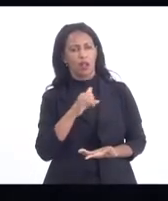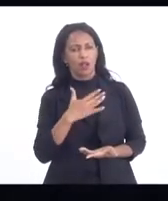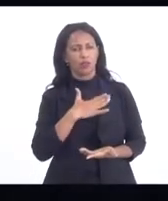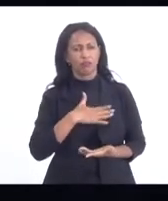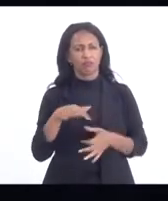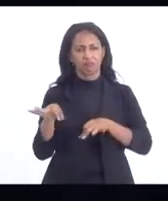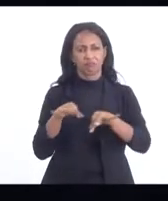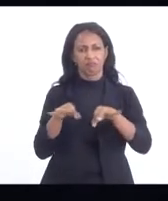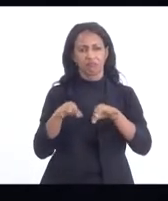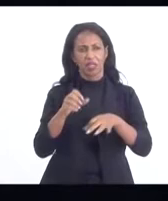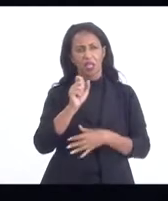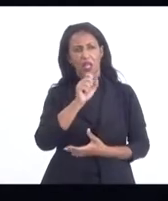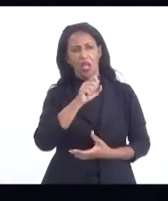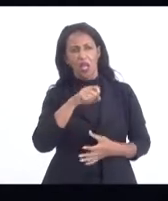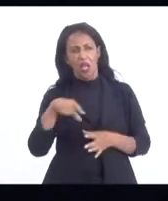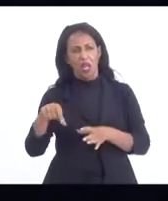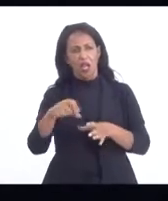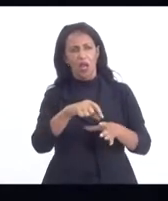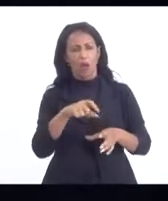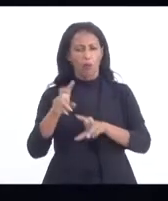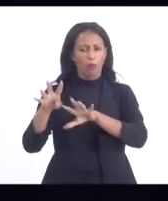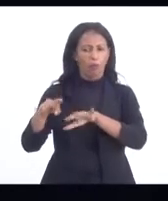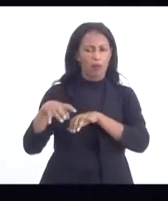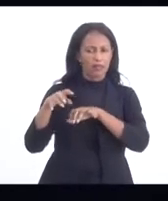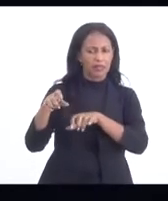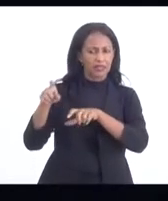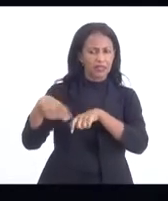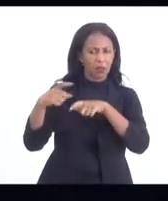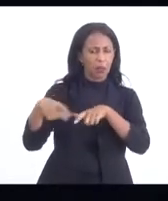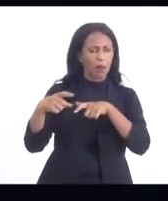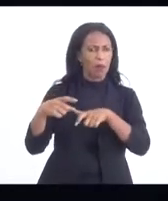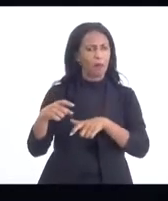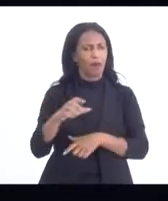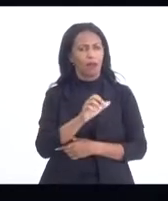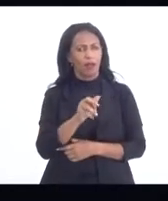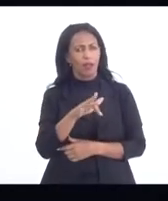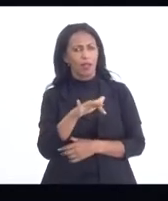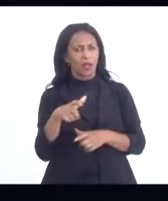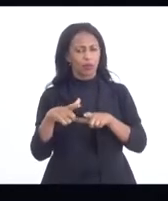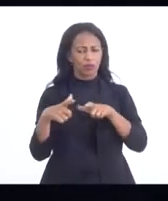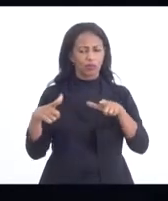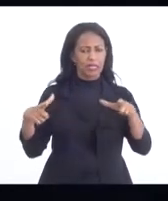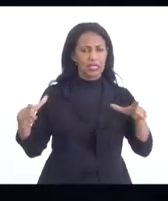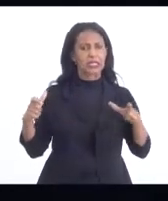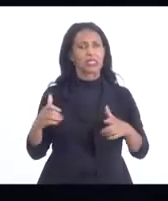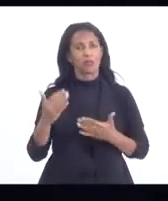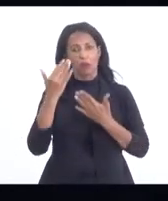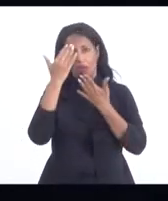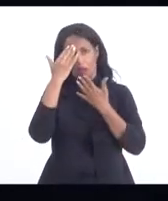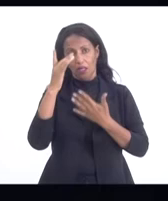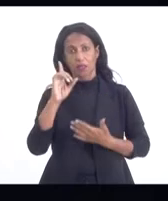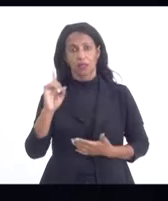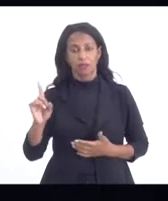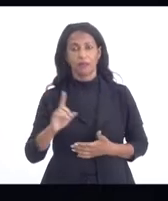do projeto dos grãos, porque a plantação de grãos em Cardoso Moreira tem crescido absurdamente, graças a